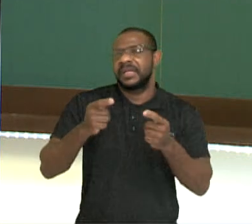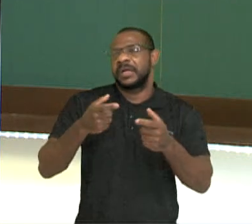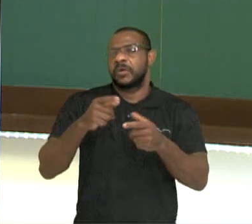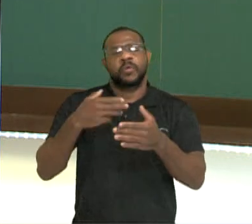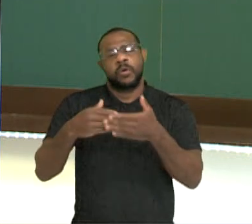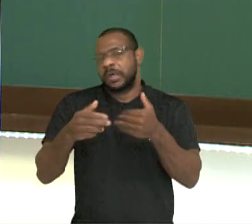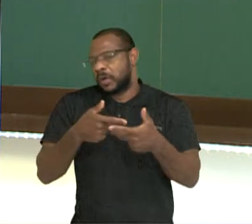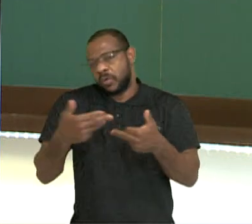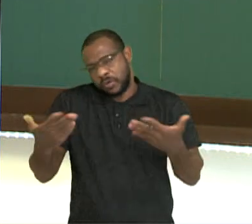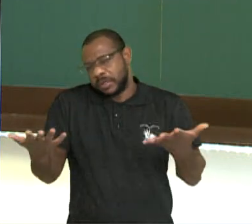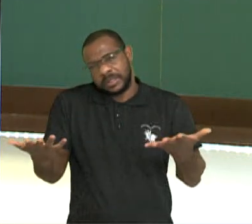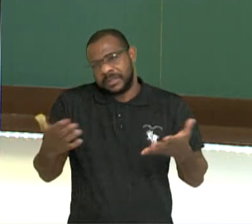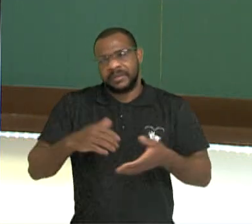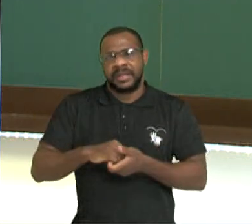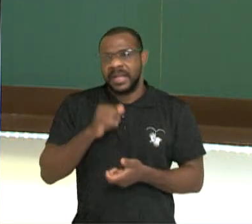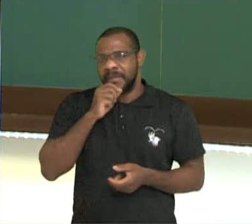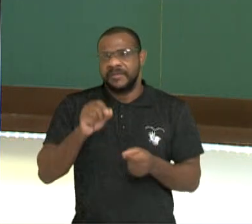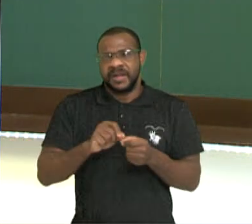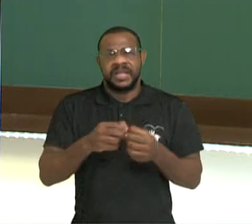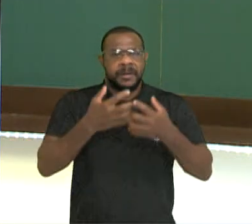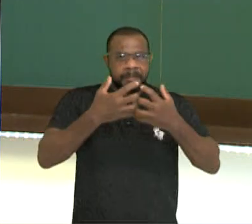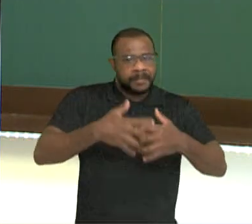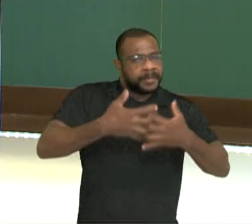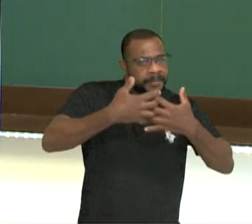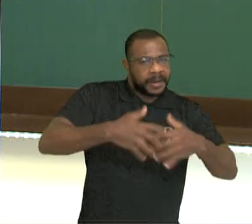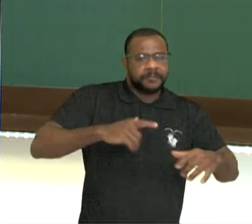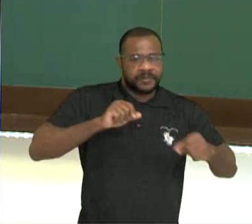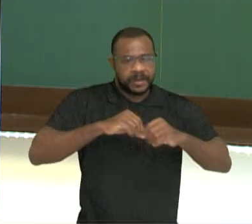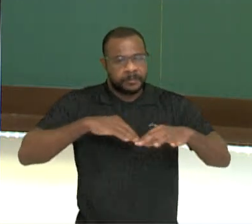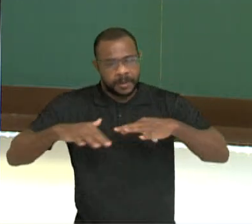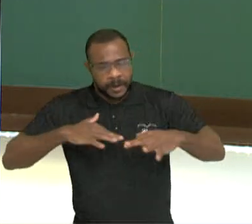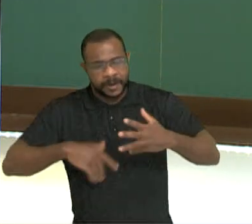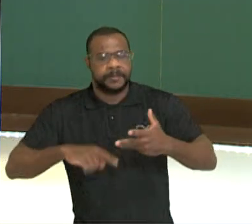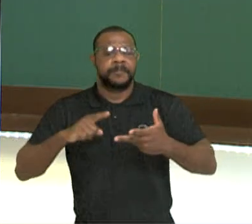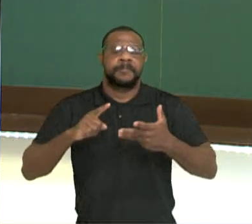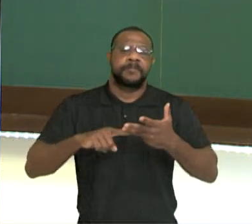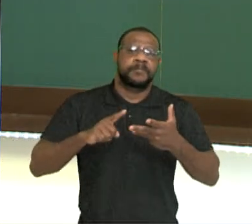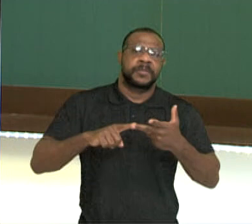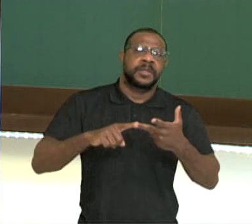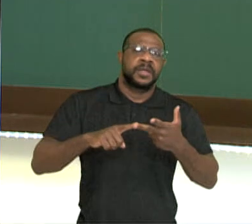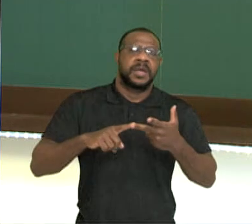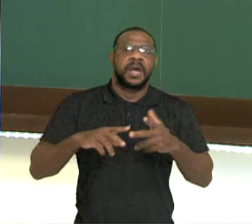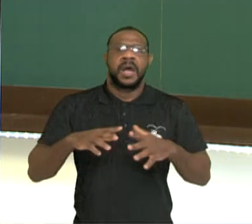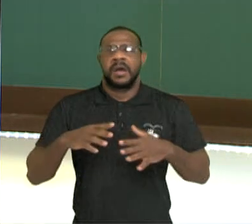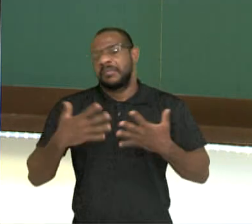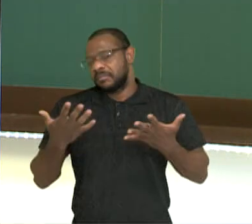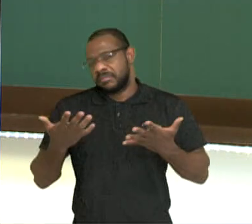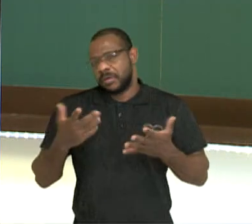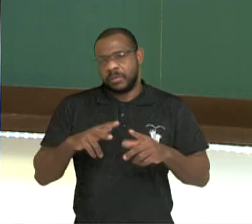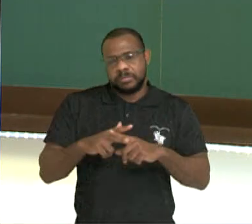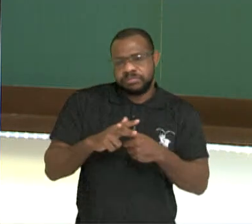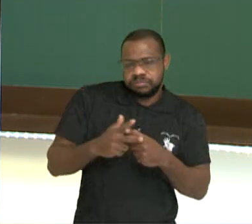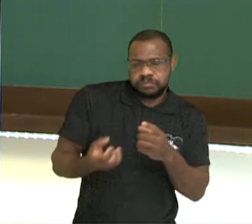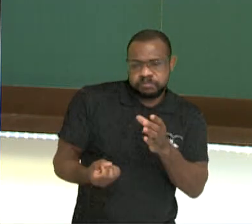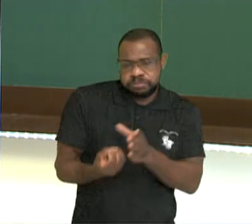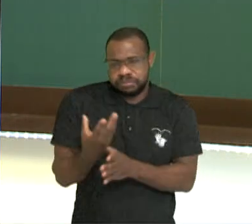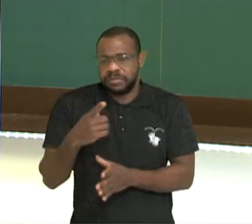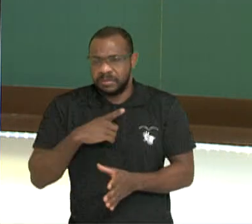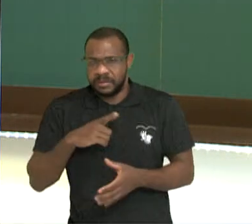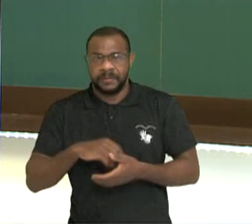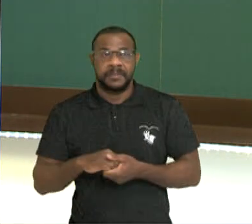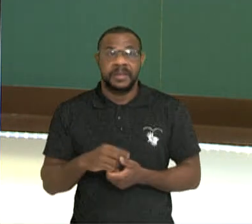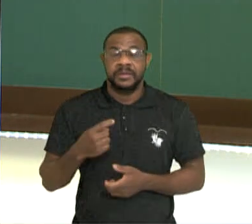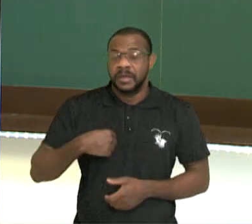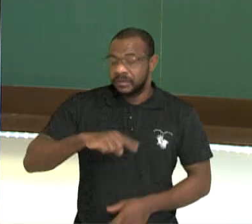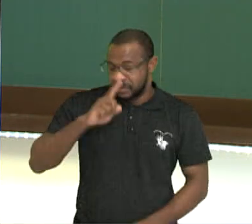nós, para fazer alguma máquina entrar em movimento, fazer com que algum equipamento venha a funcionar. Então, aí que a gente tem a ideia